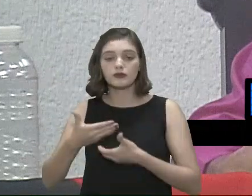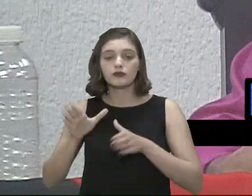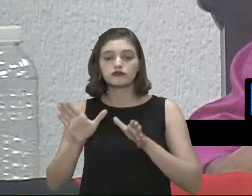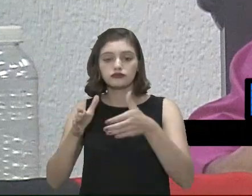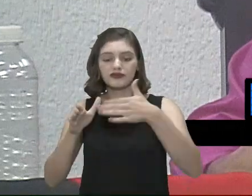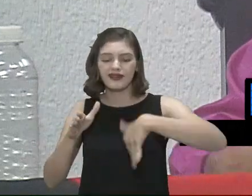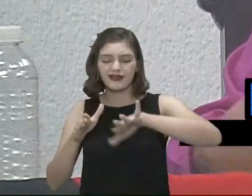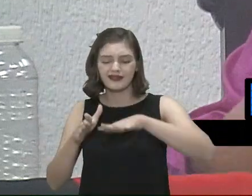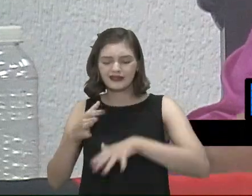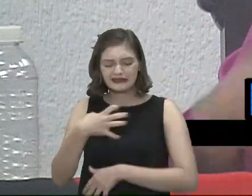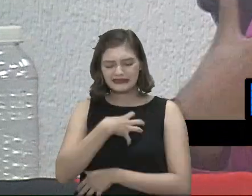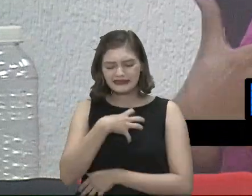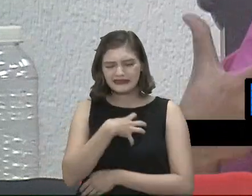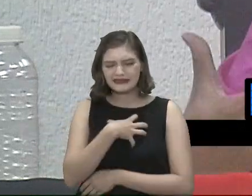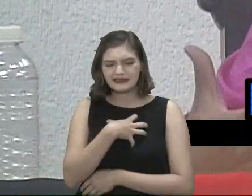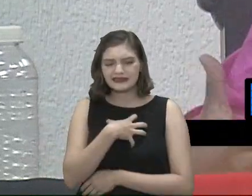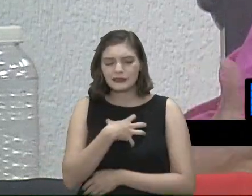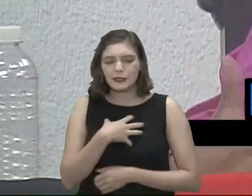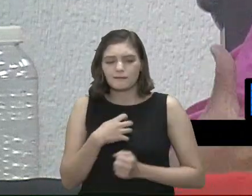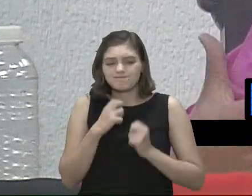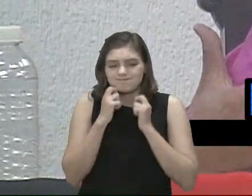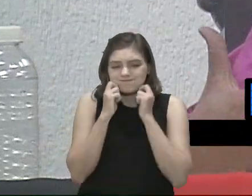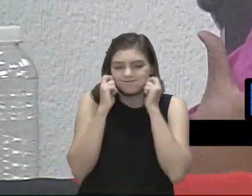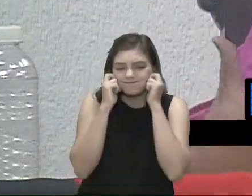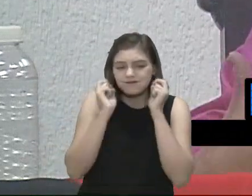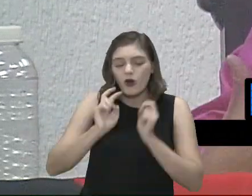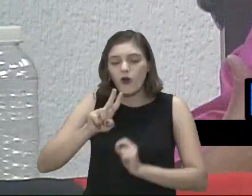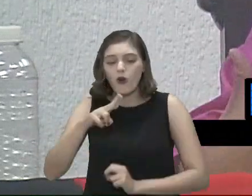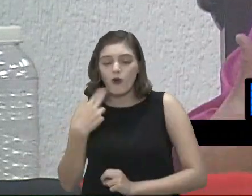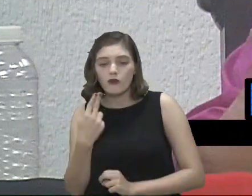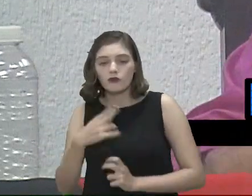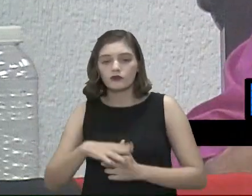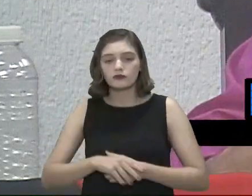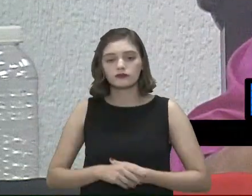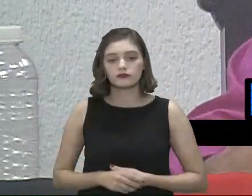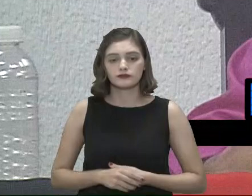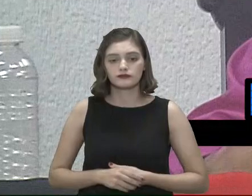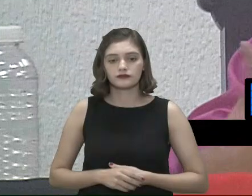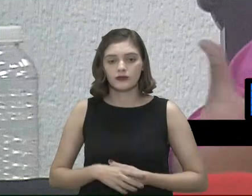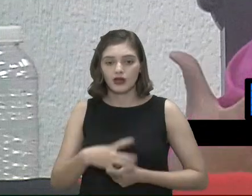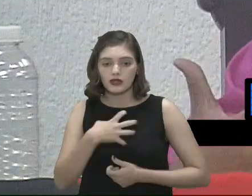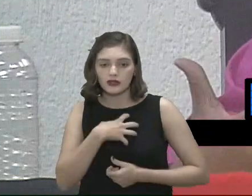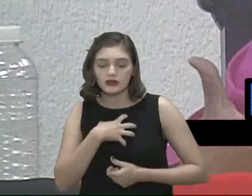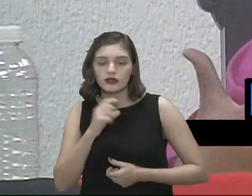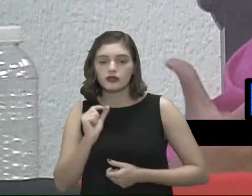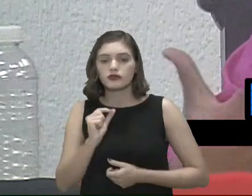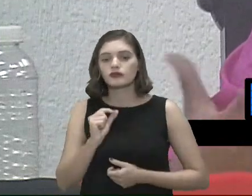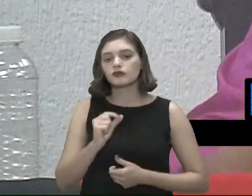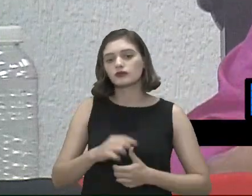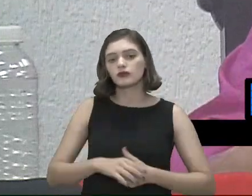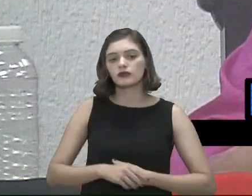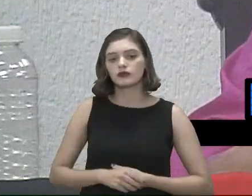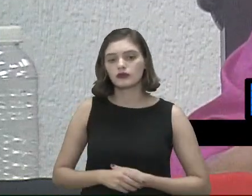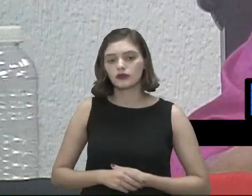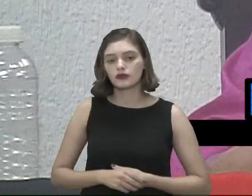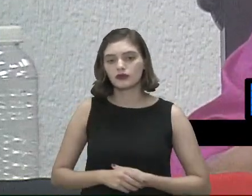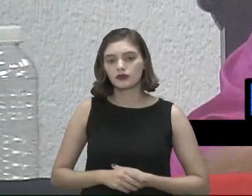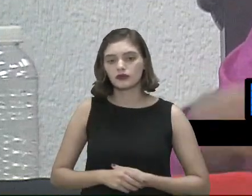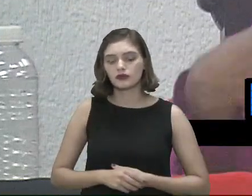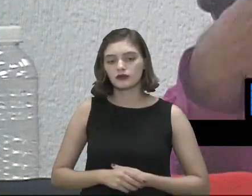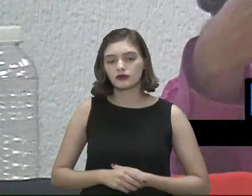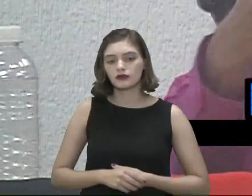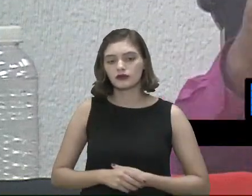não ficassem constrangidos e nem passando por algumas questões, né,